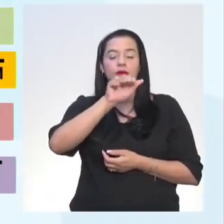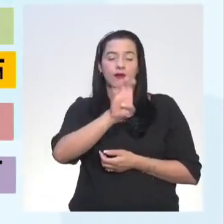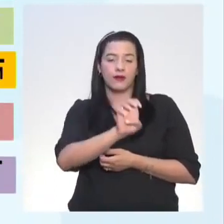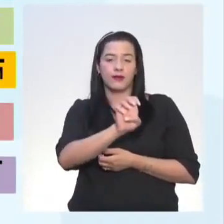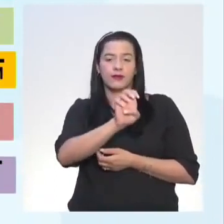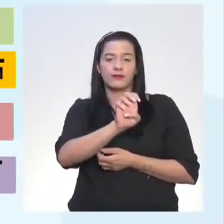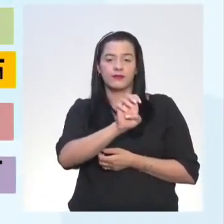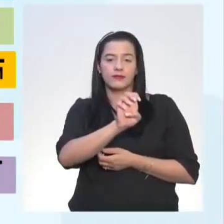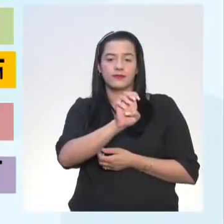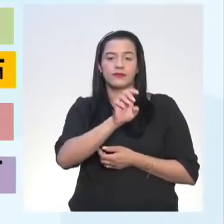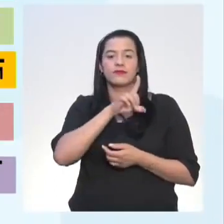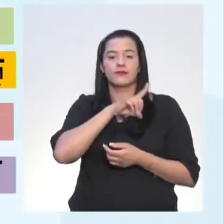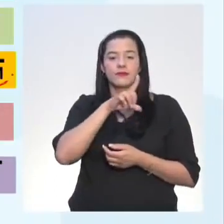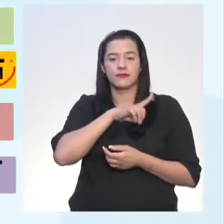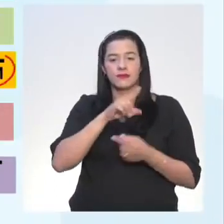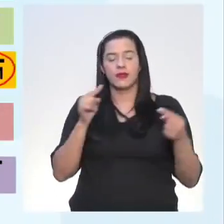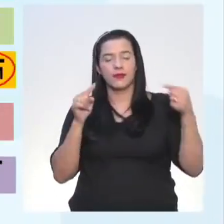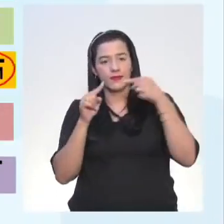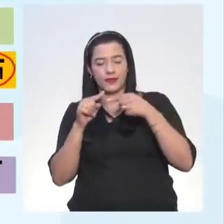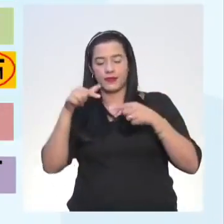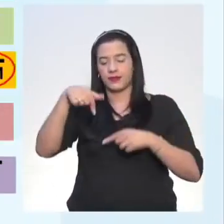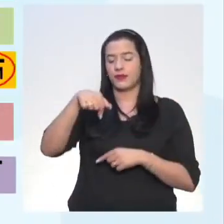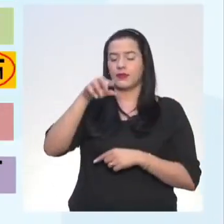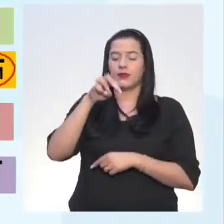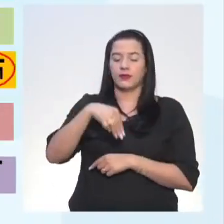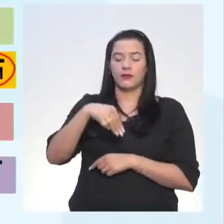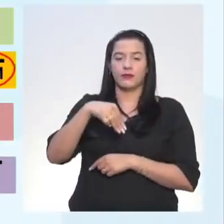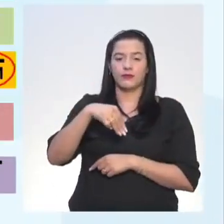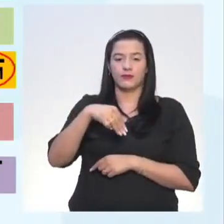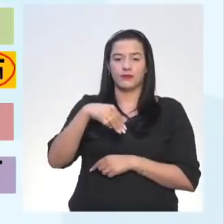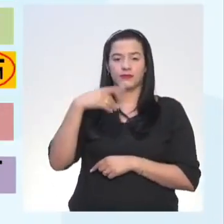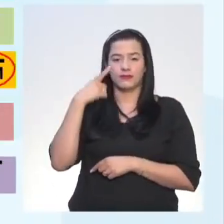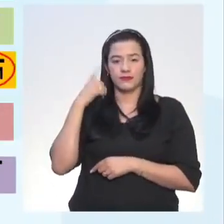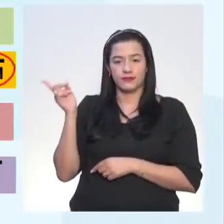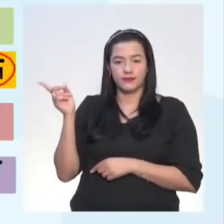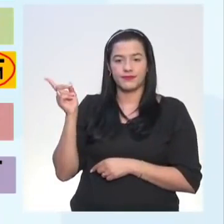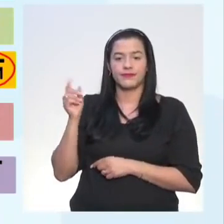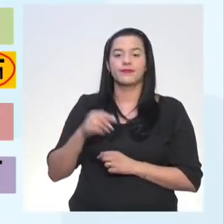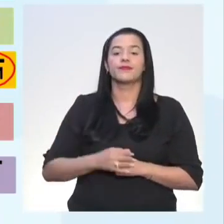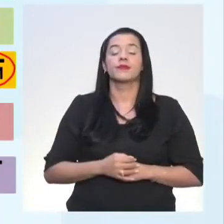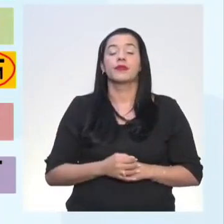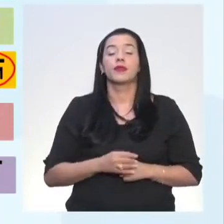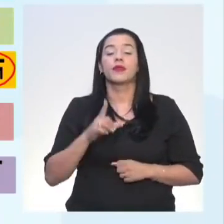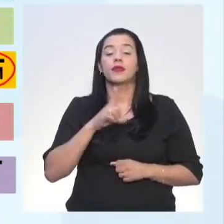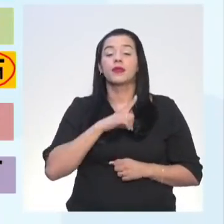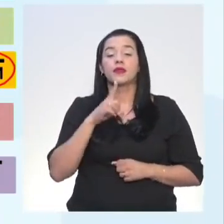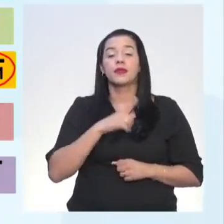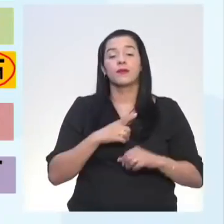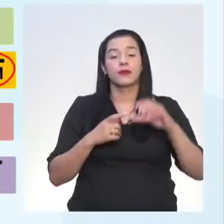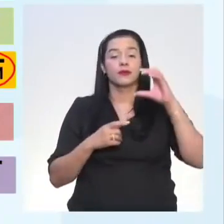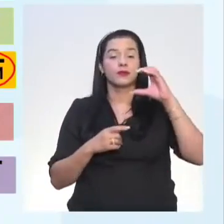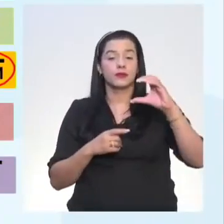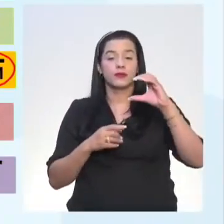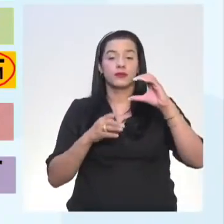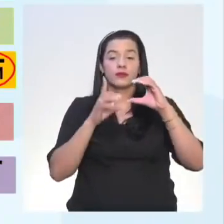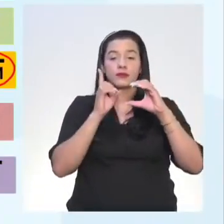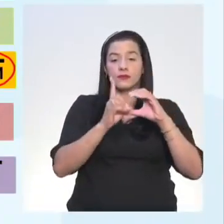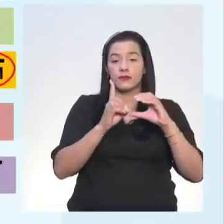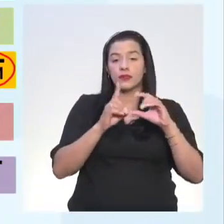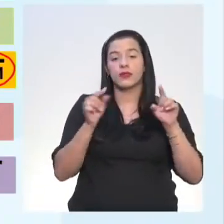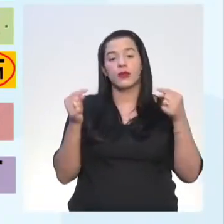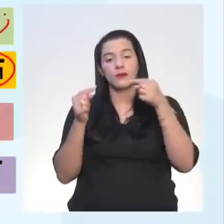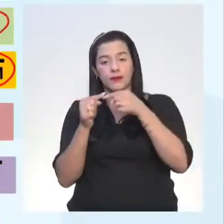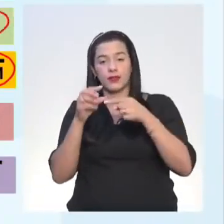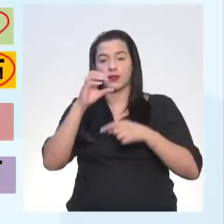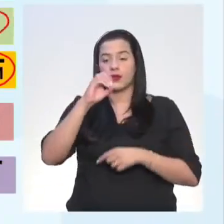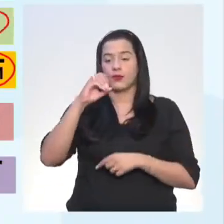aqui, EA é correspondente ao QM, né? Muito bem. E o lado CD que eu tinha falado é correspondente